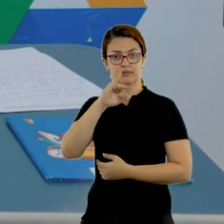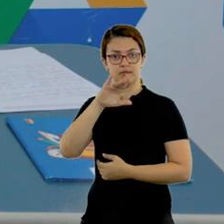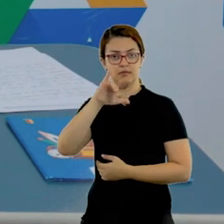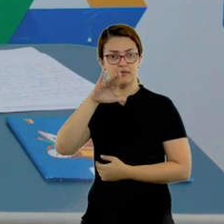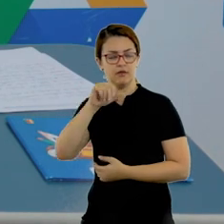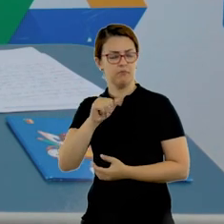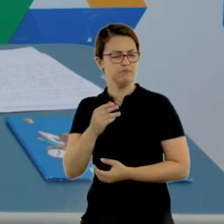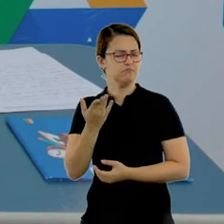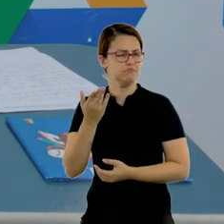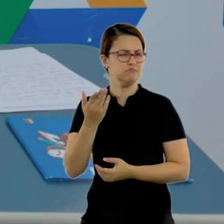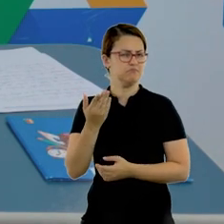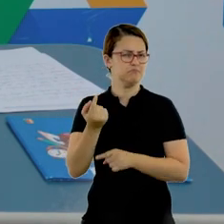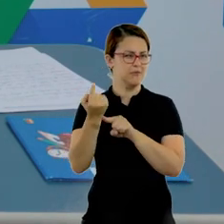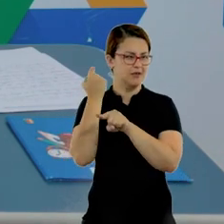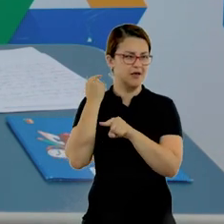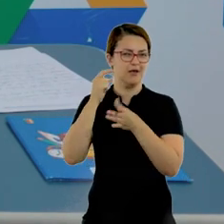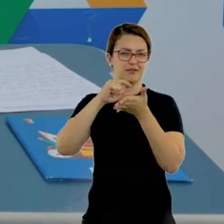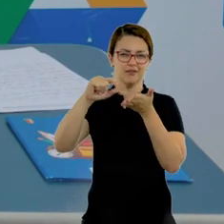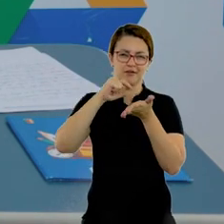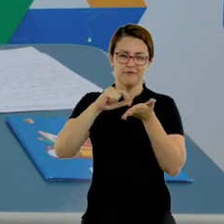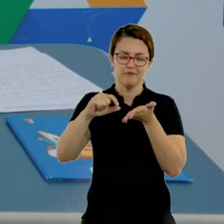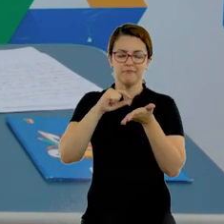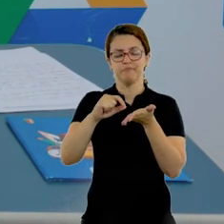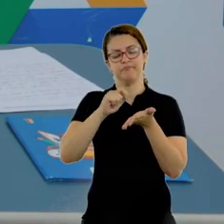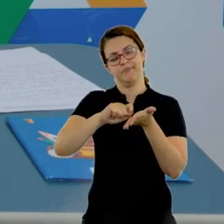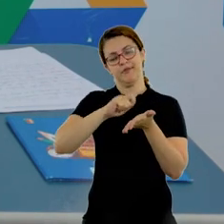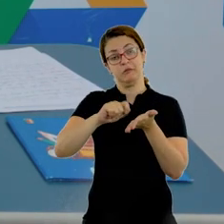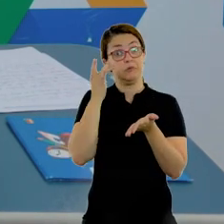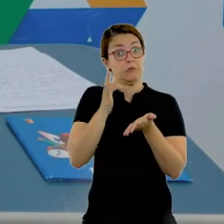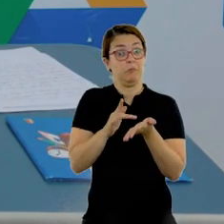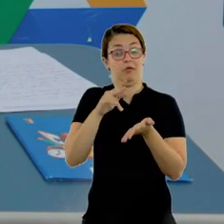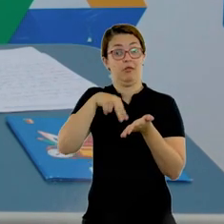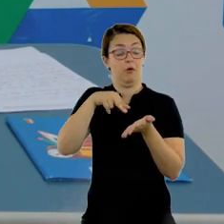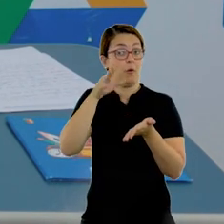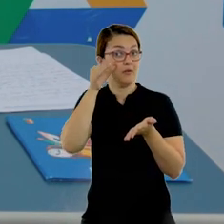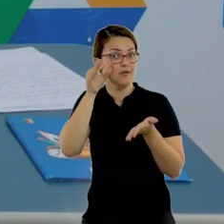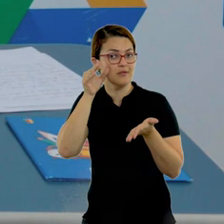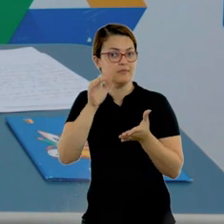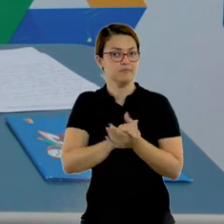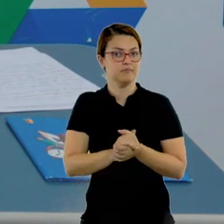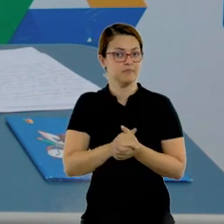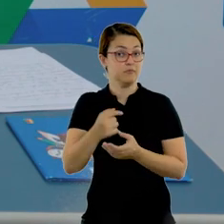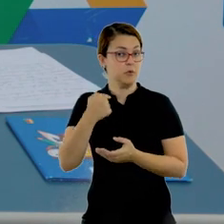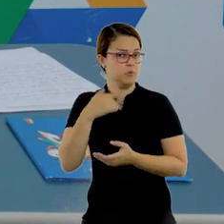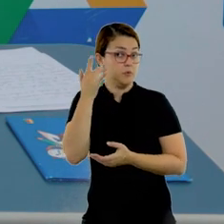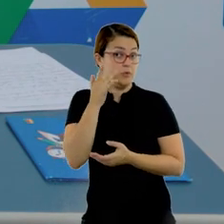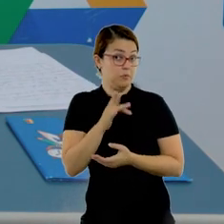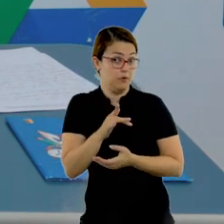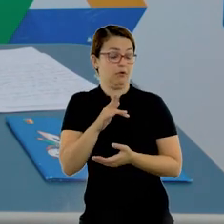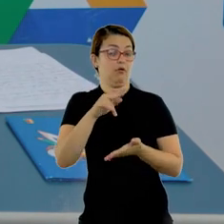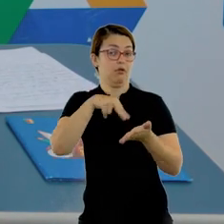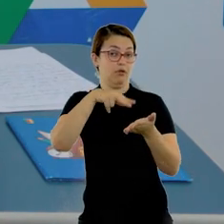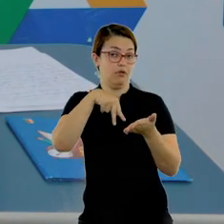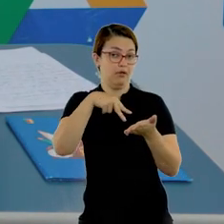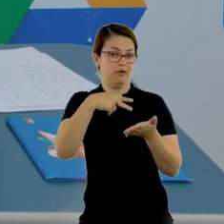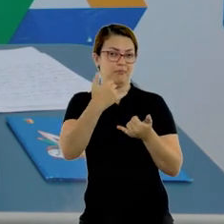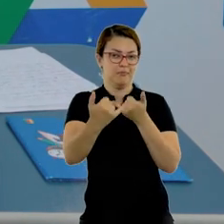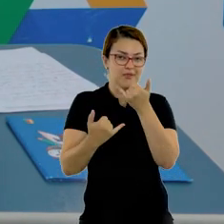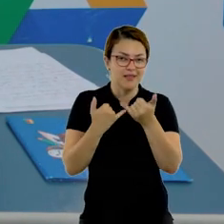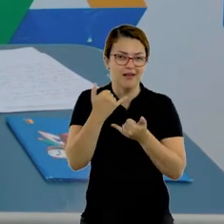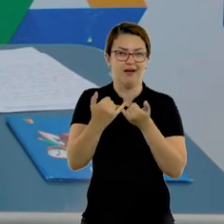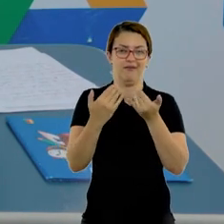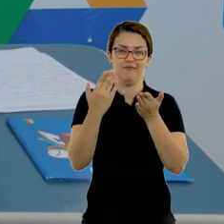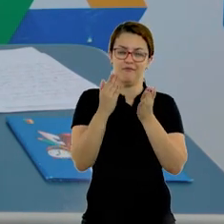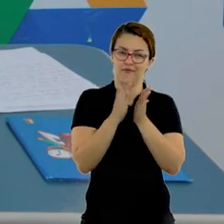frase sobre quando ela ainda era criança e não sabia ler. Olha que interessante. Quando eu ainda não sabia ler, brincava com livros